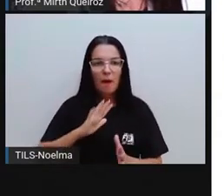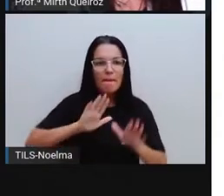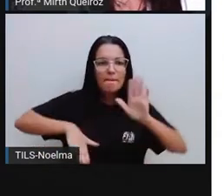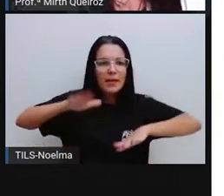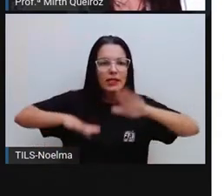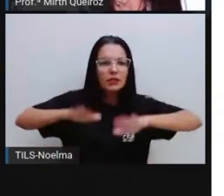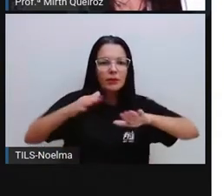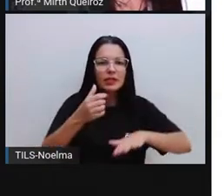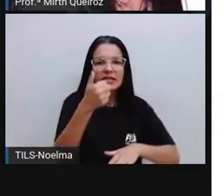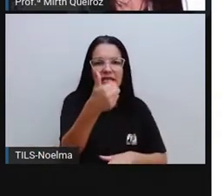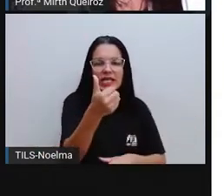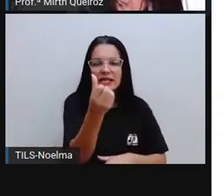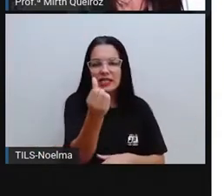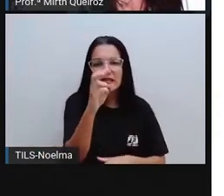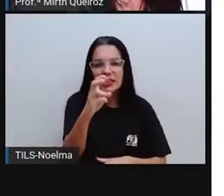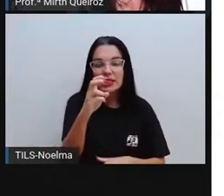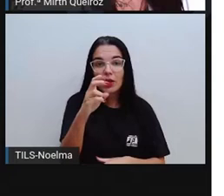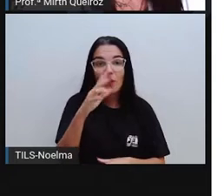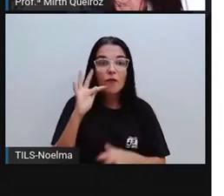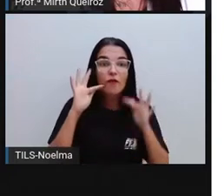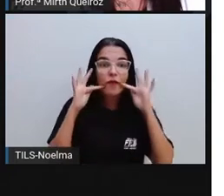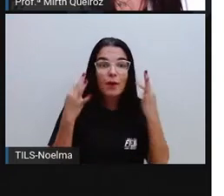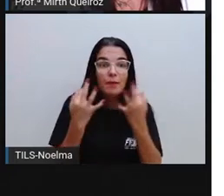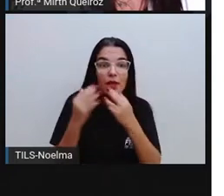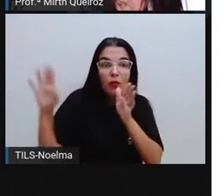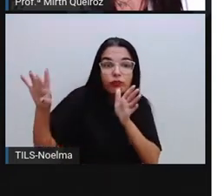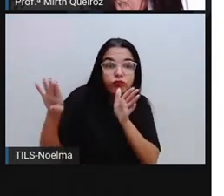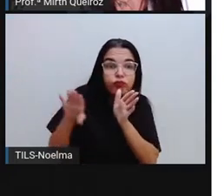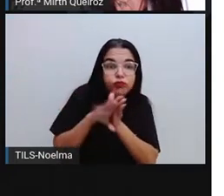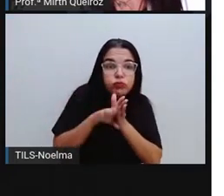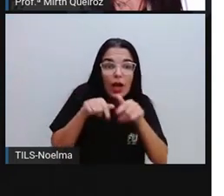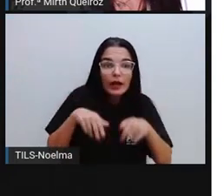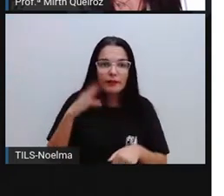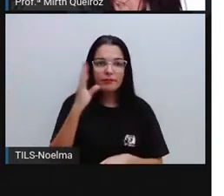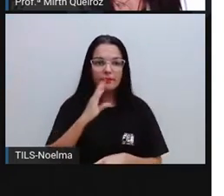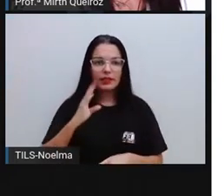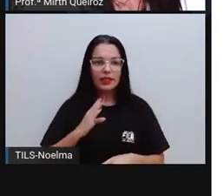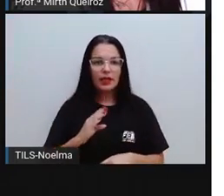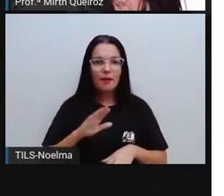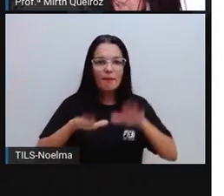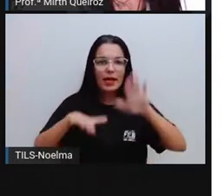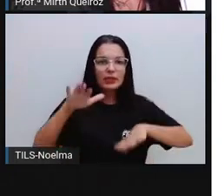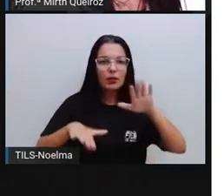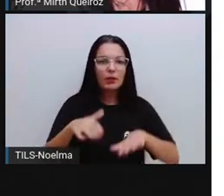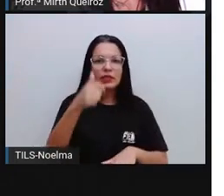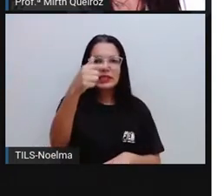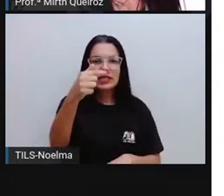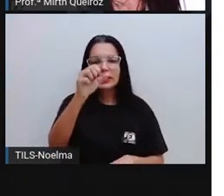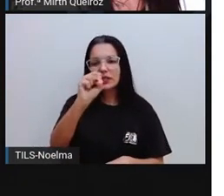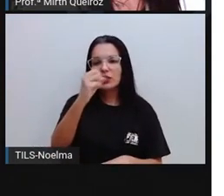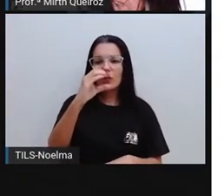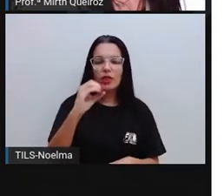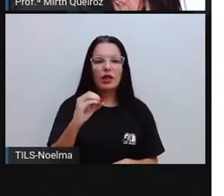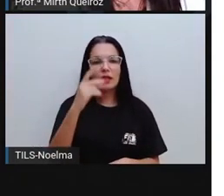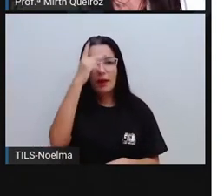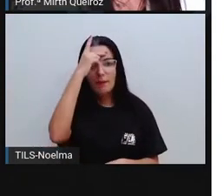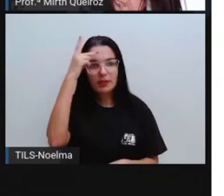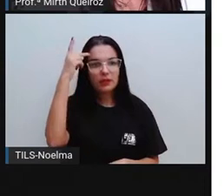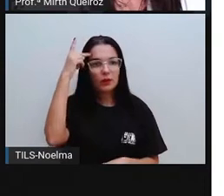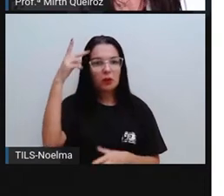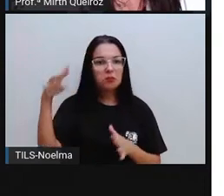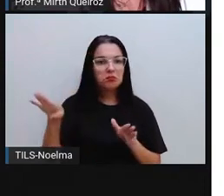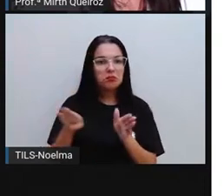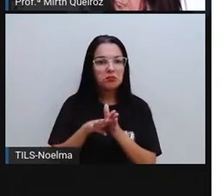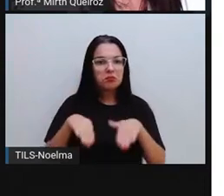de 780 pessoas que vieram aí ao Brasil nesse dia 18 de julho